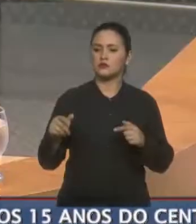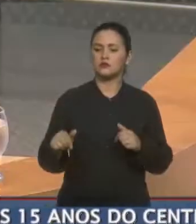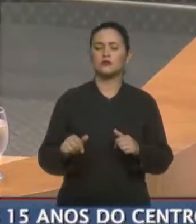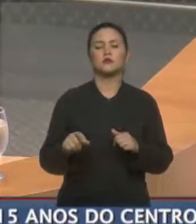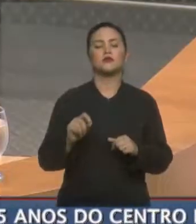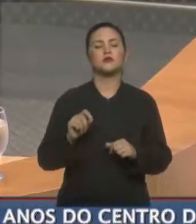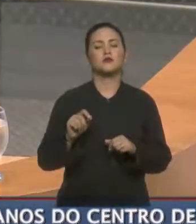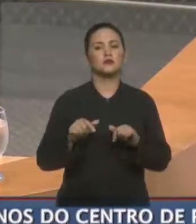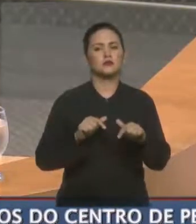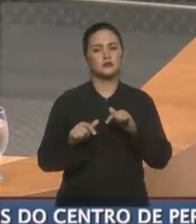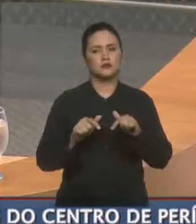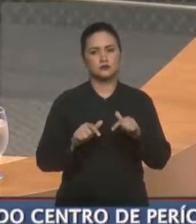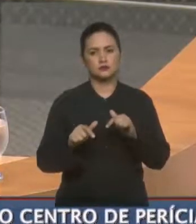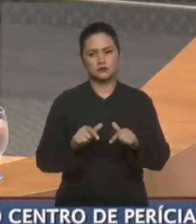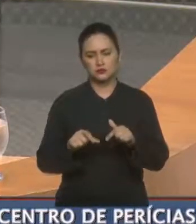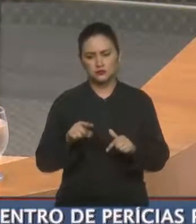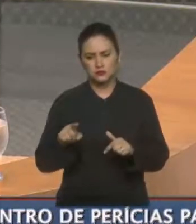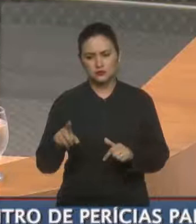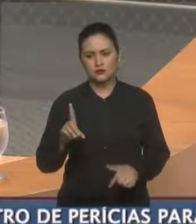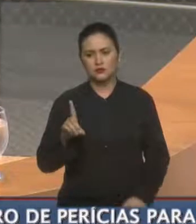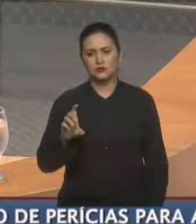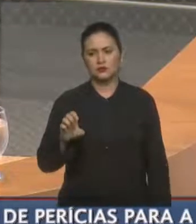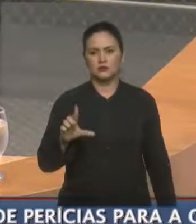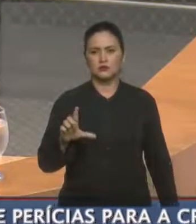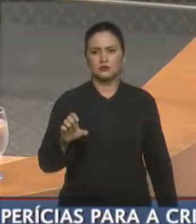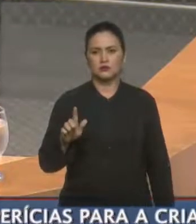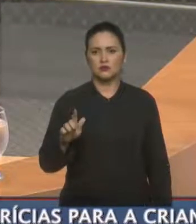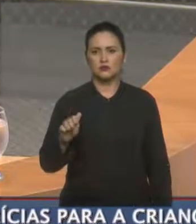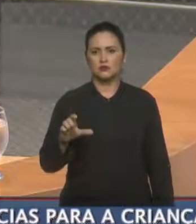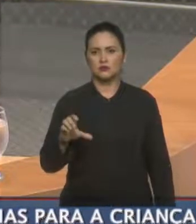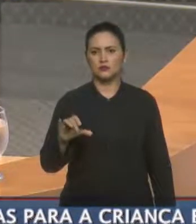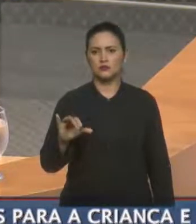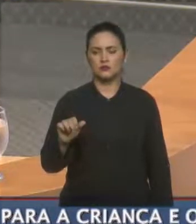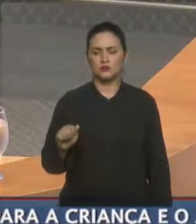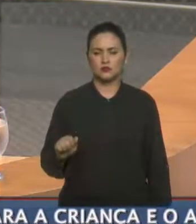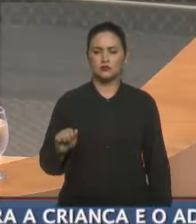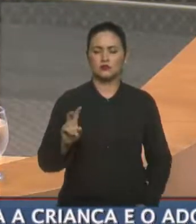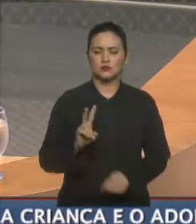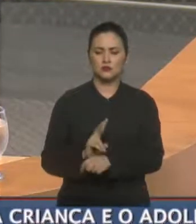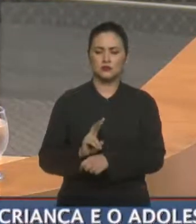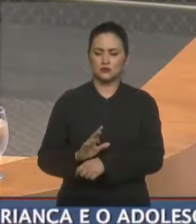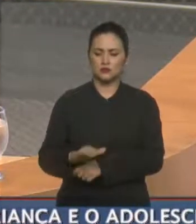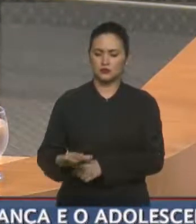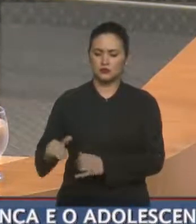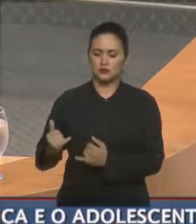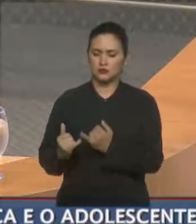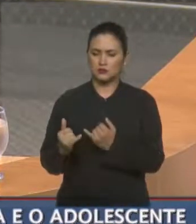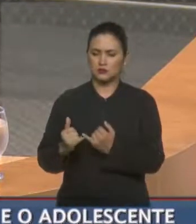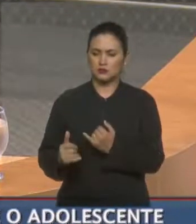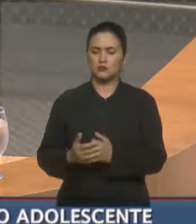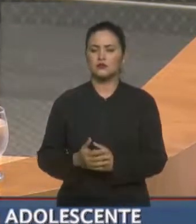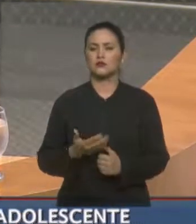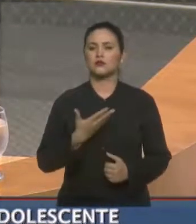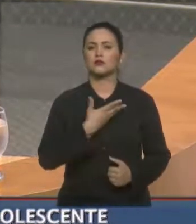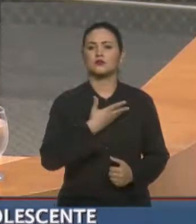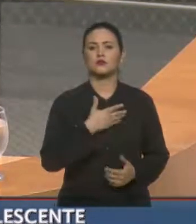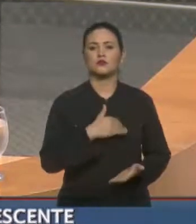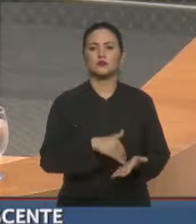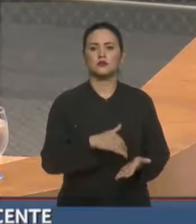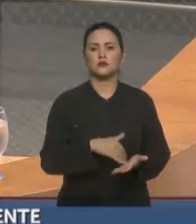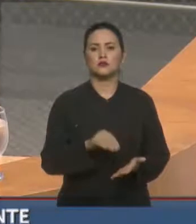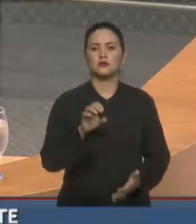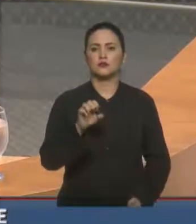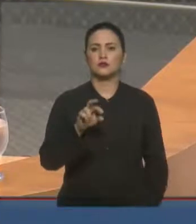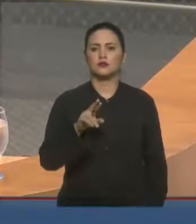ali junto à Delegacia de Proteção à Criança e Adolescente, ao nosso amigo secretário Érico